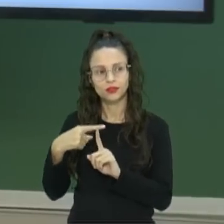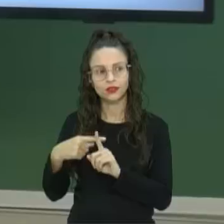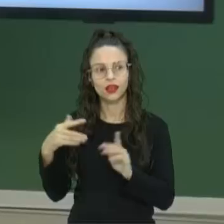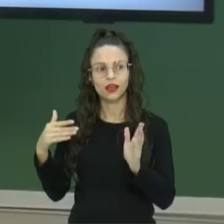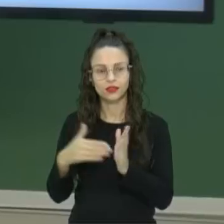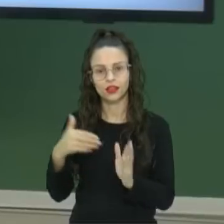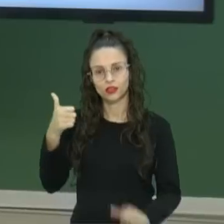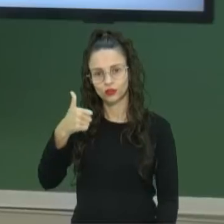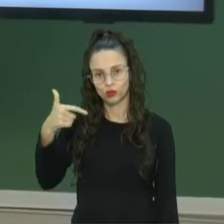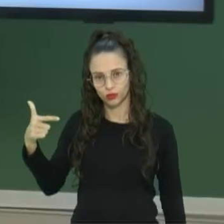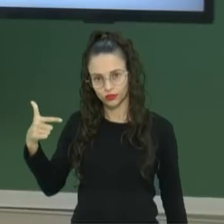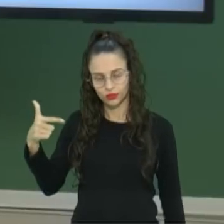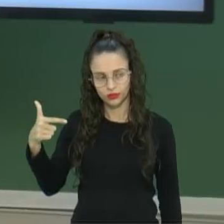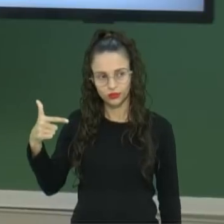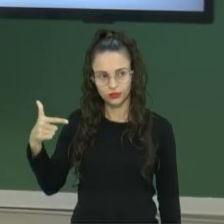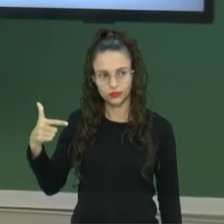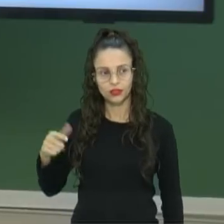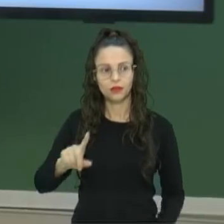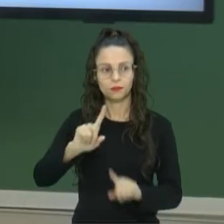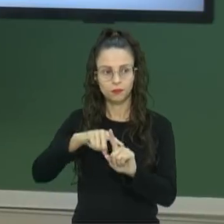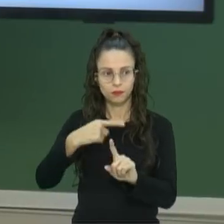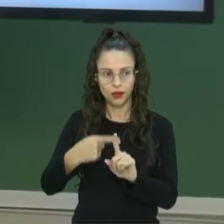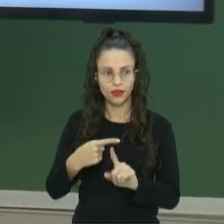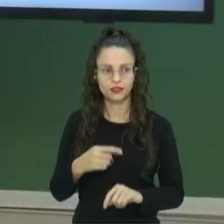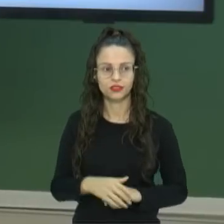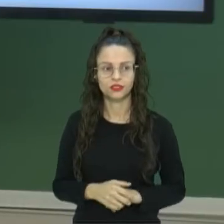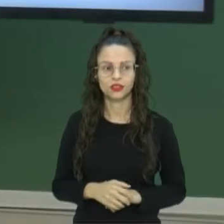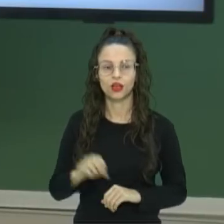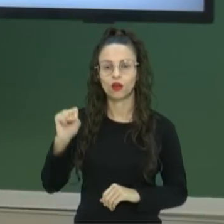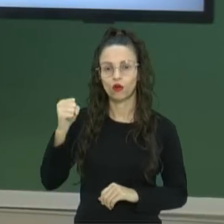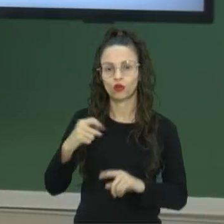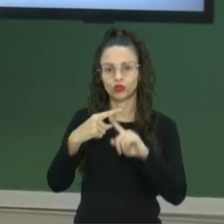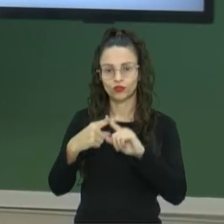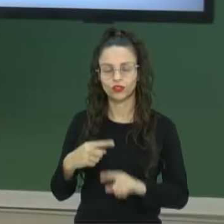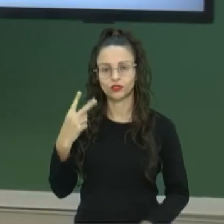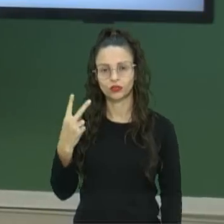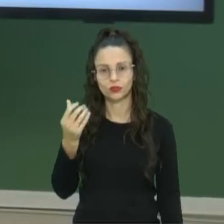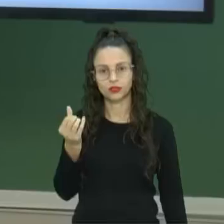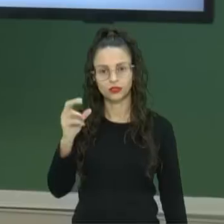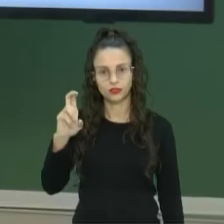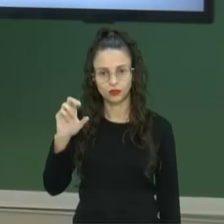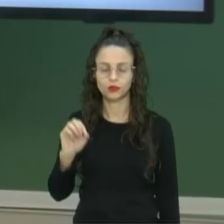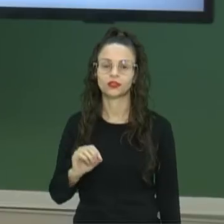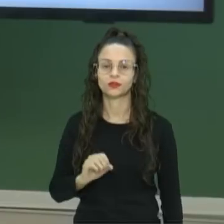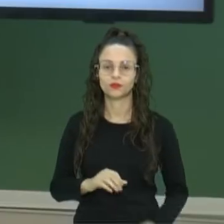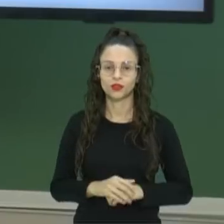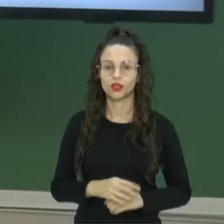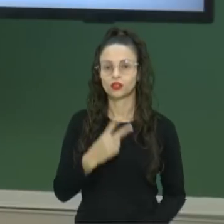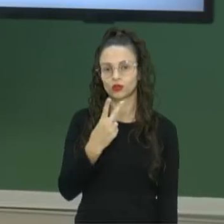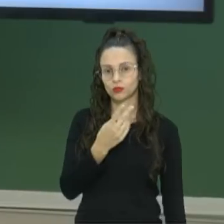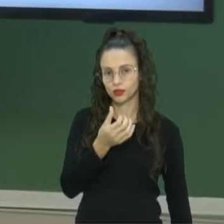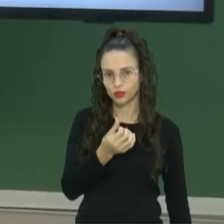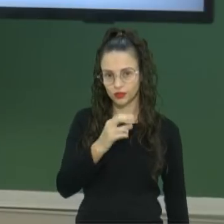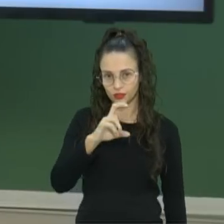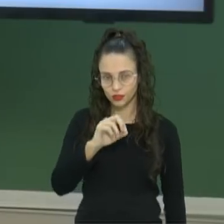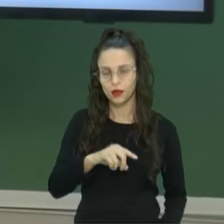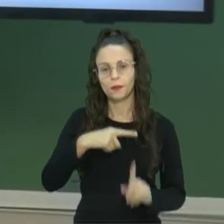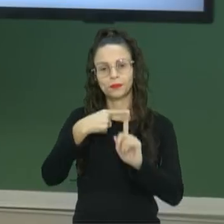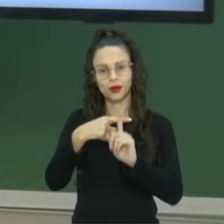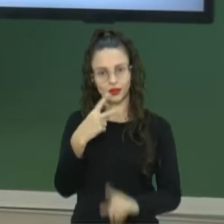até chegar no 12. Mais 8 vezes 2.650. 2.650